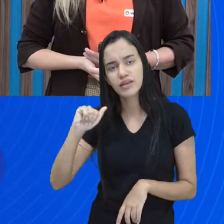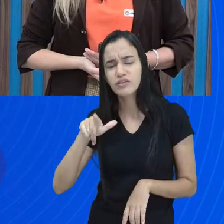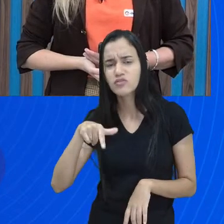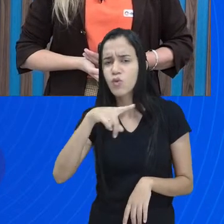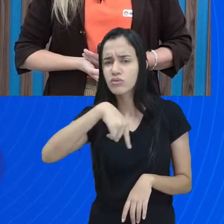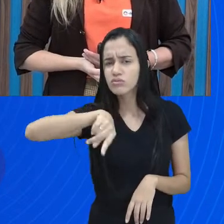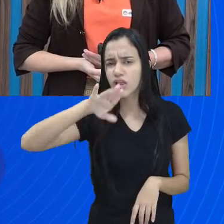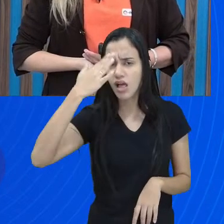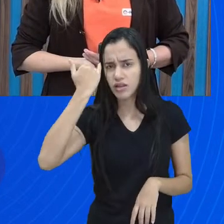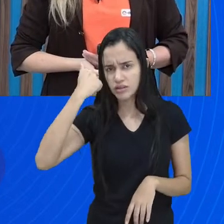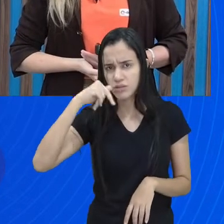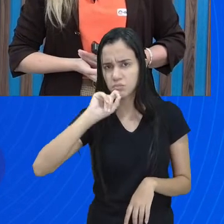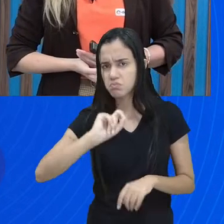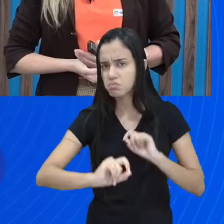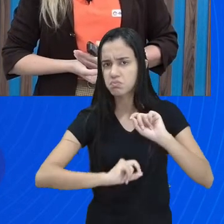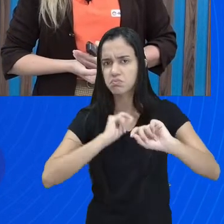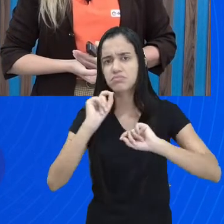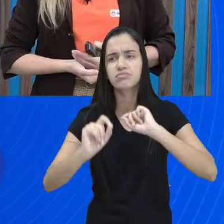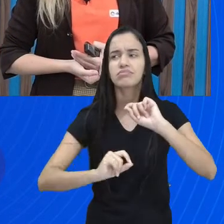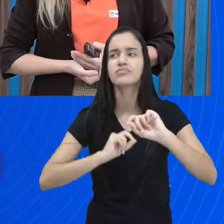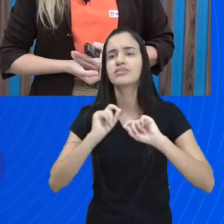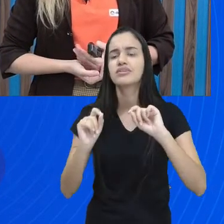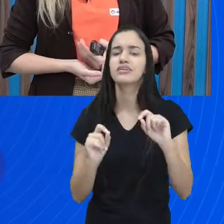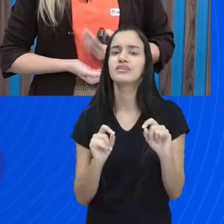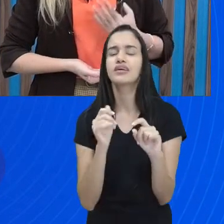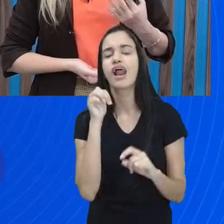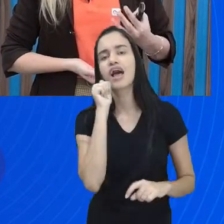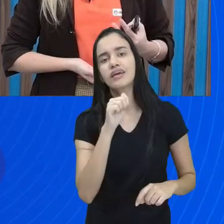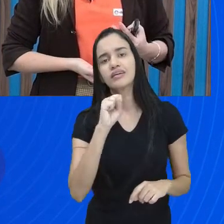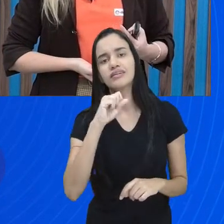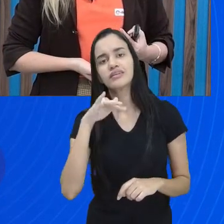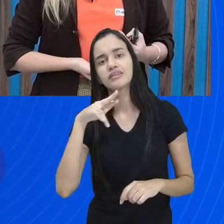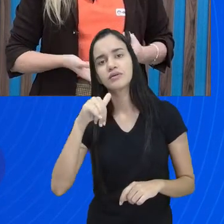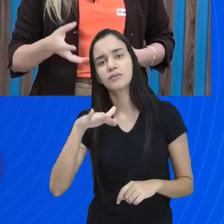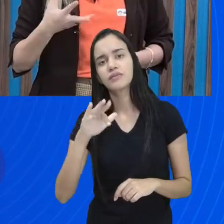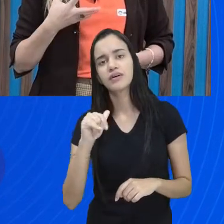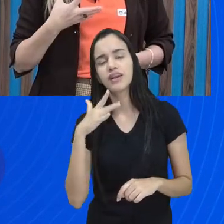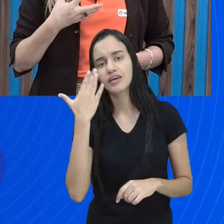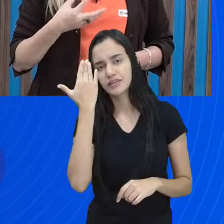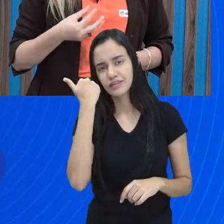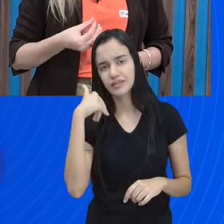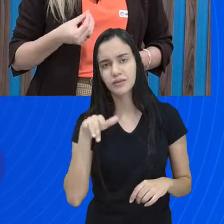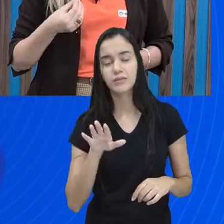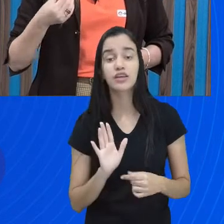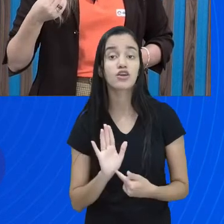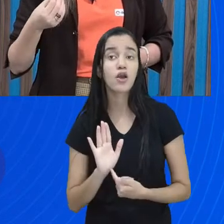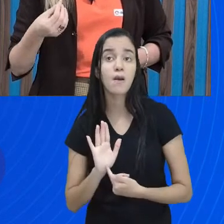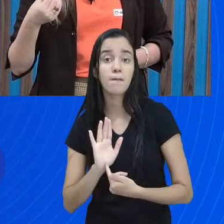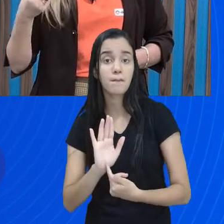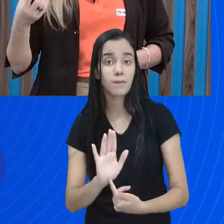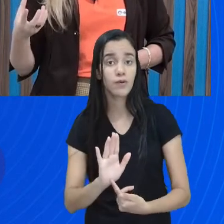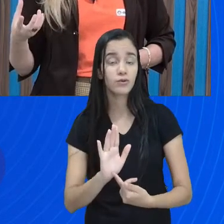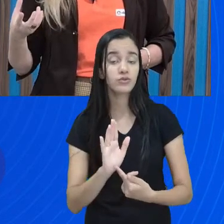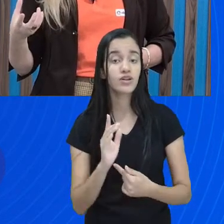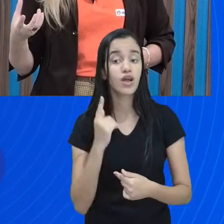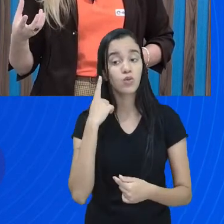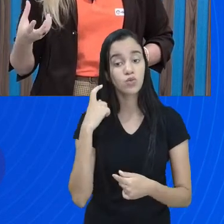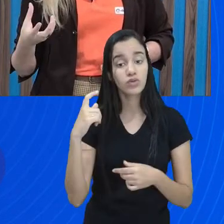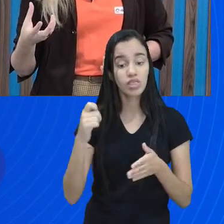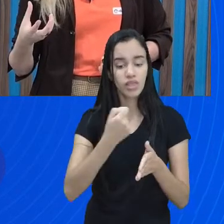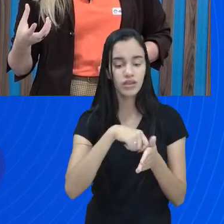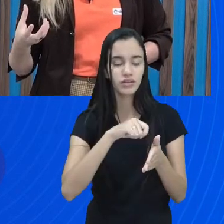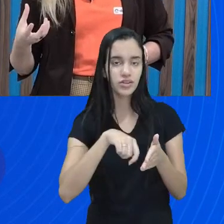Você sabe? Será que Samara sabe? Onomatopeia, gente, é aquela representação do som na